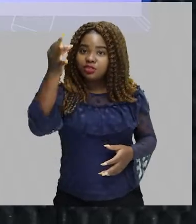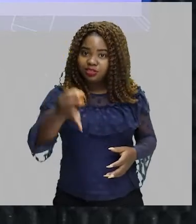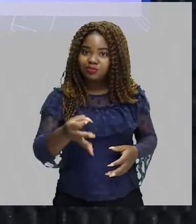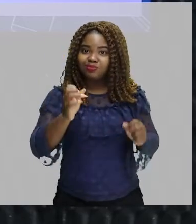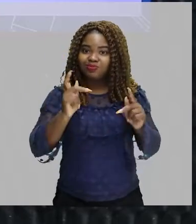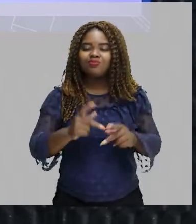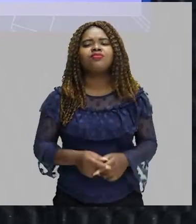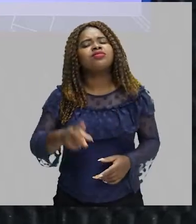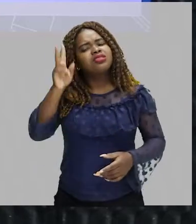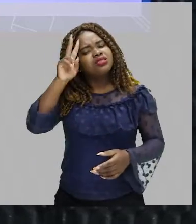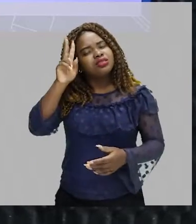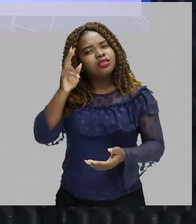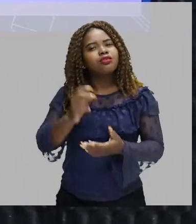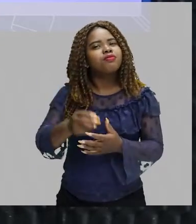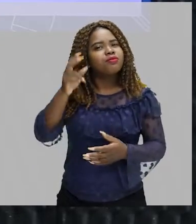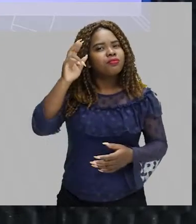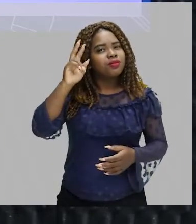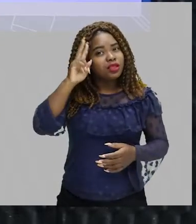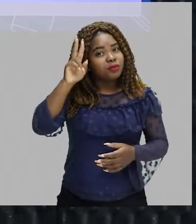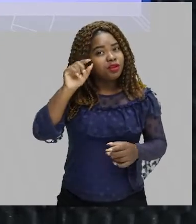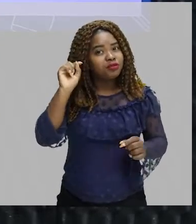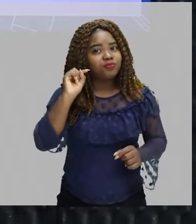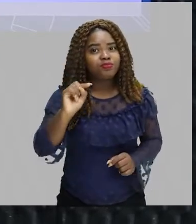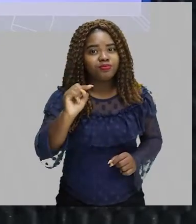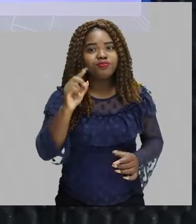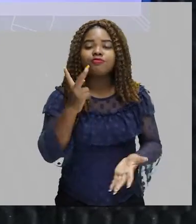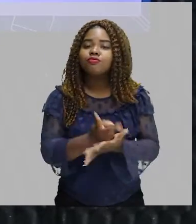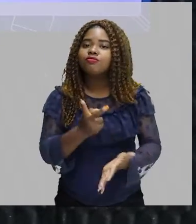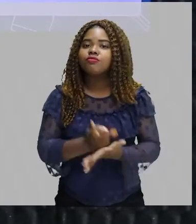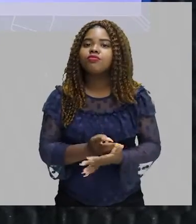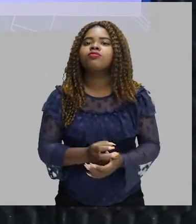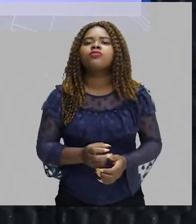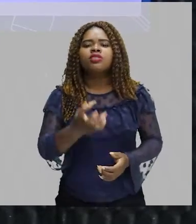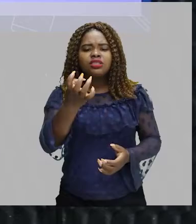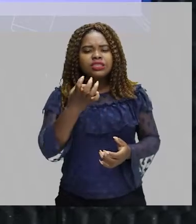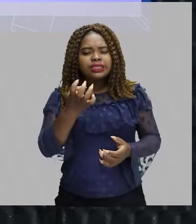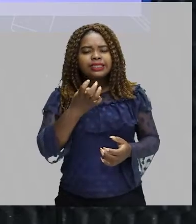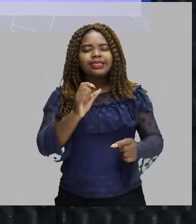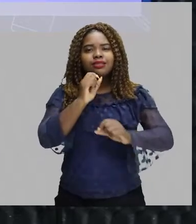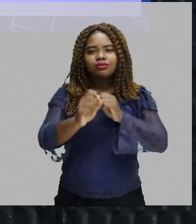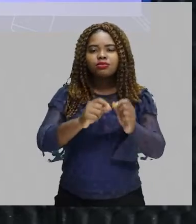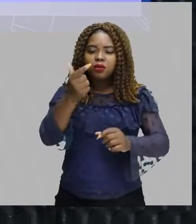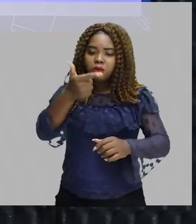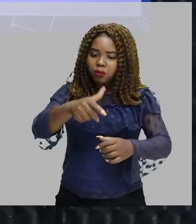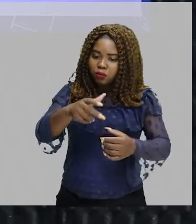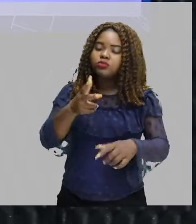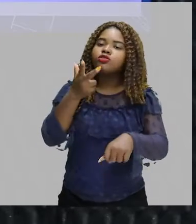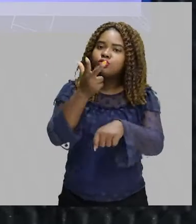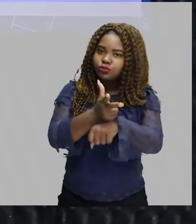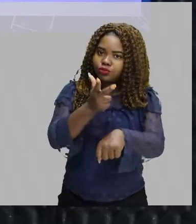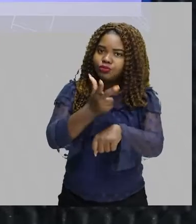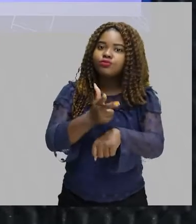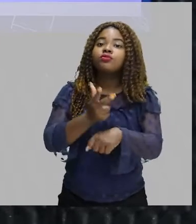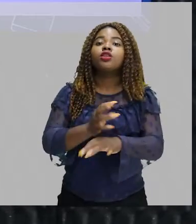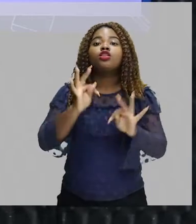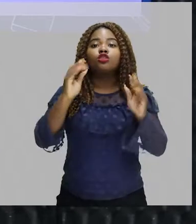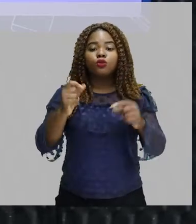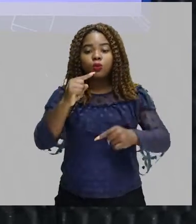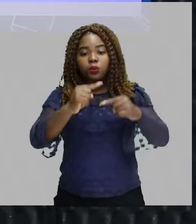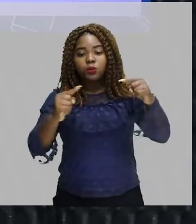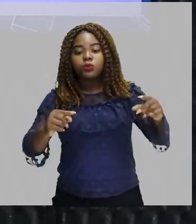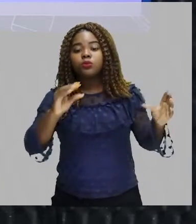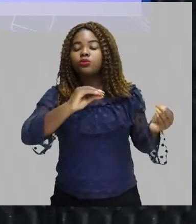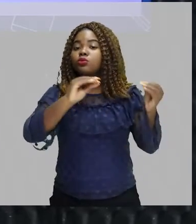que, ao terminar essa aula, ou quer ver a aula anterior sobre espaço urbano, todos esses materiais estão disponíveis para ti.